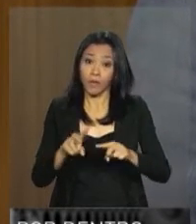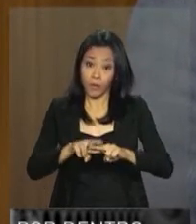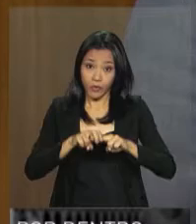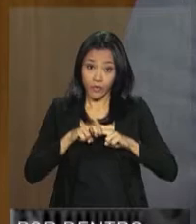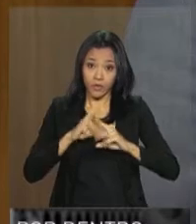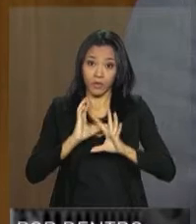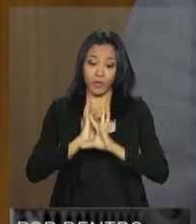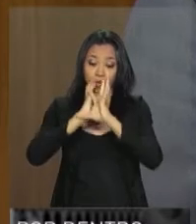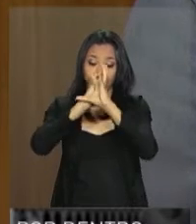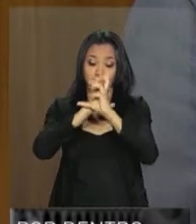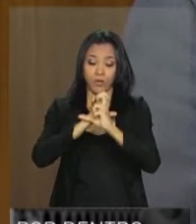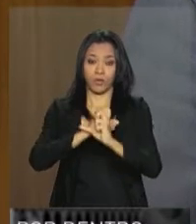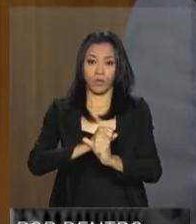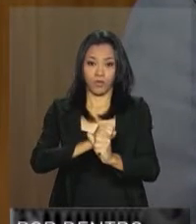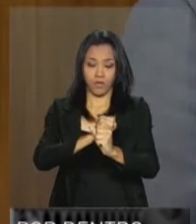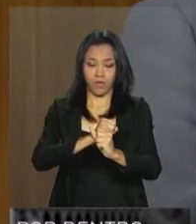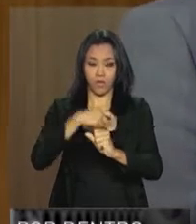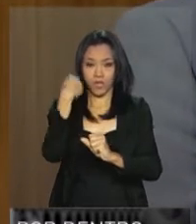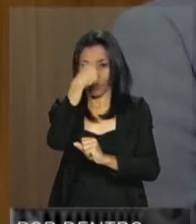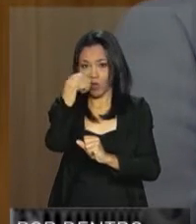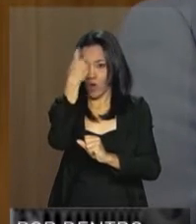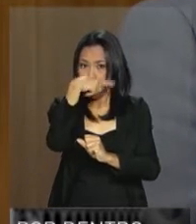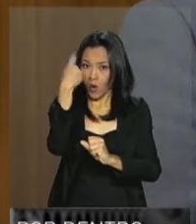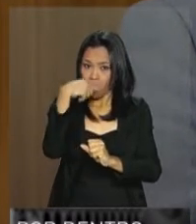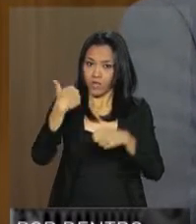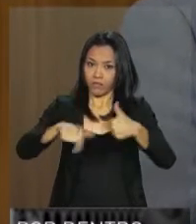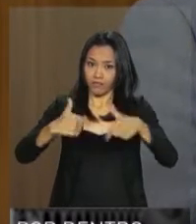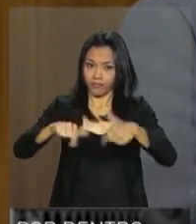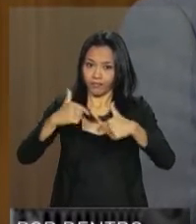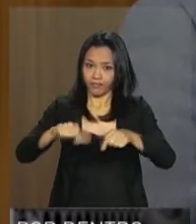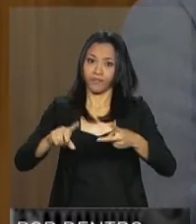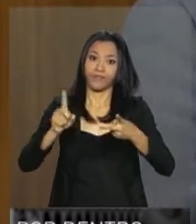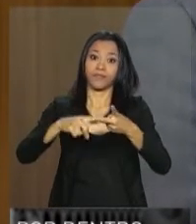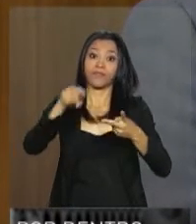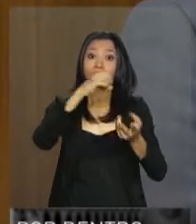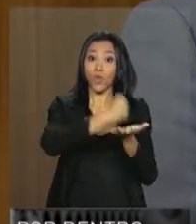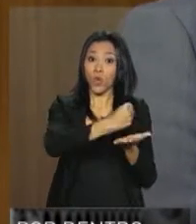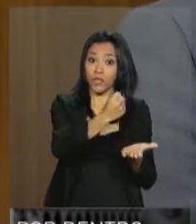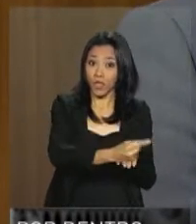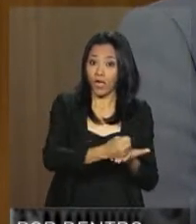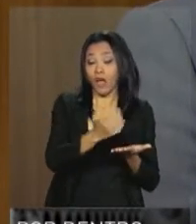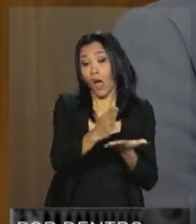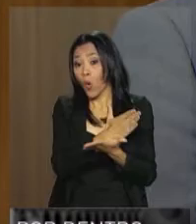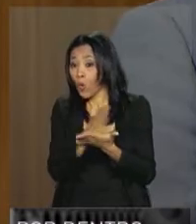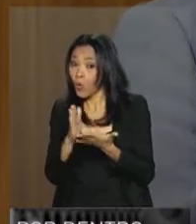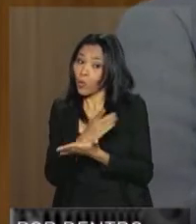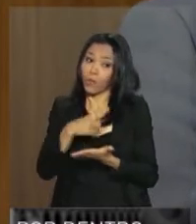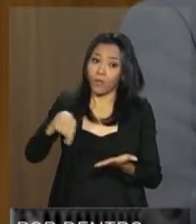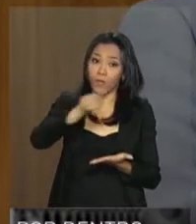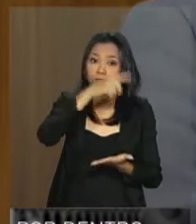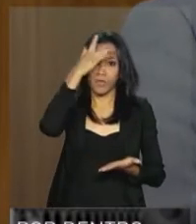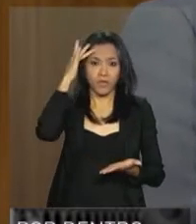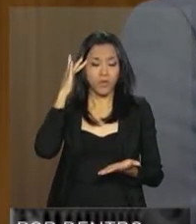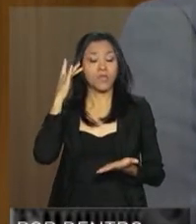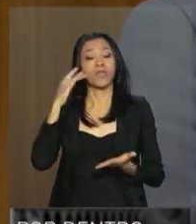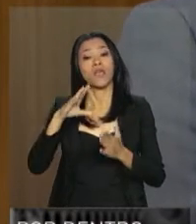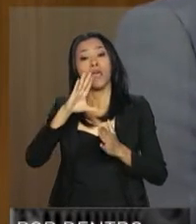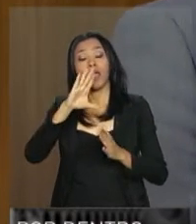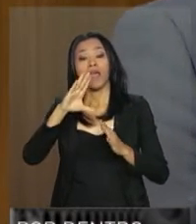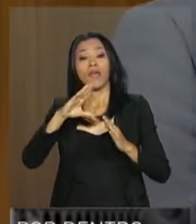das horas prestadas e dos contratos de trabalho alguns desses trabalhadores recebam menos do que um salário